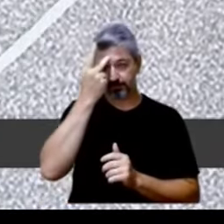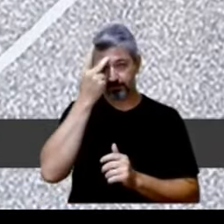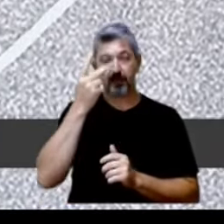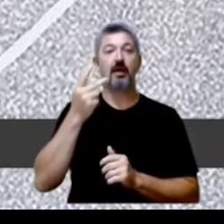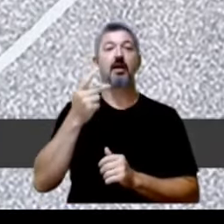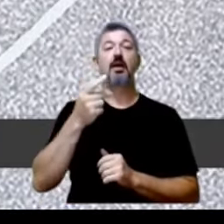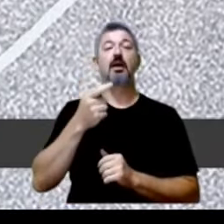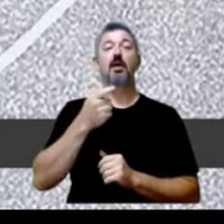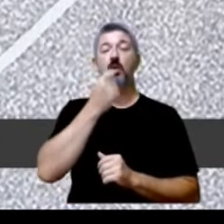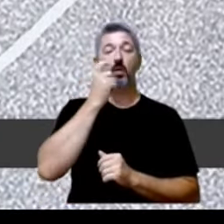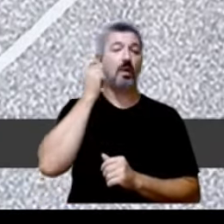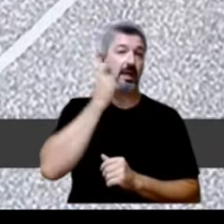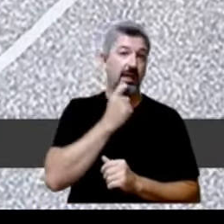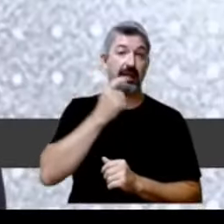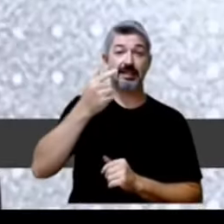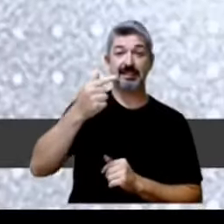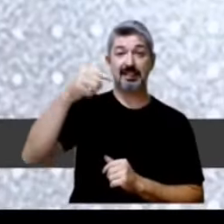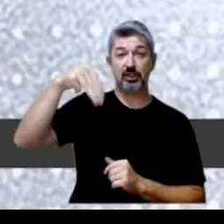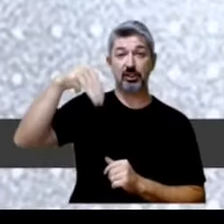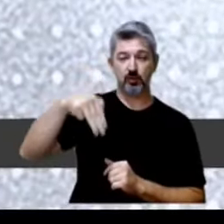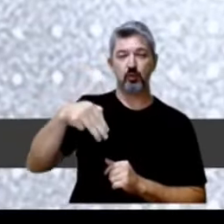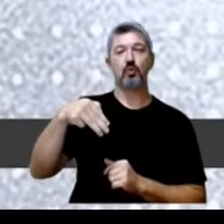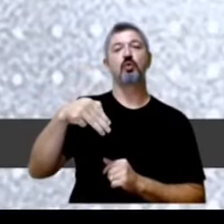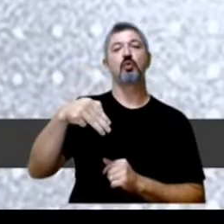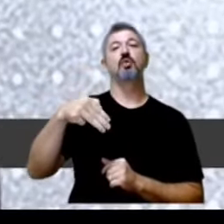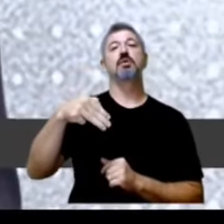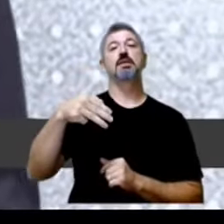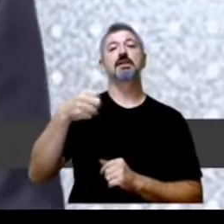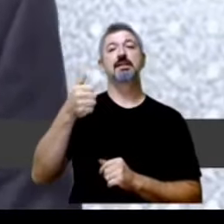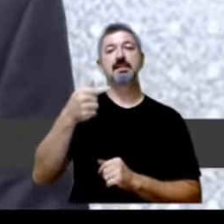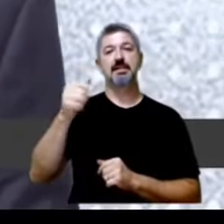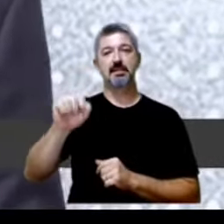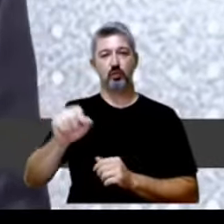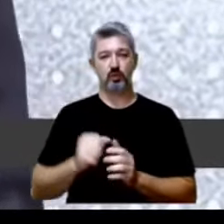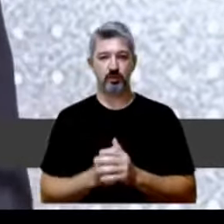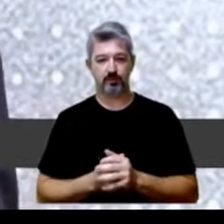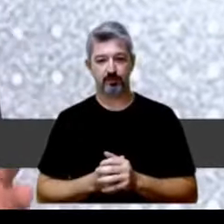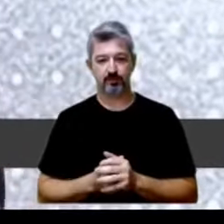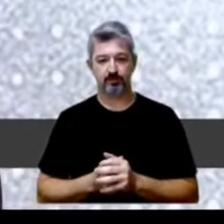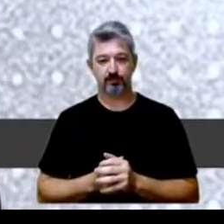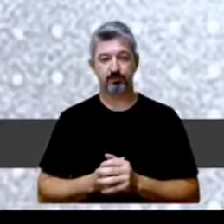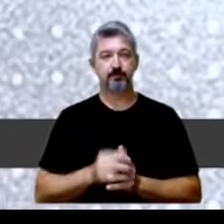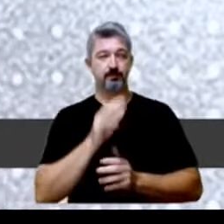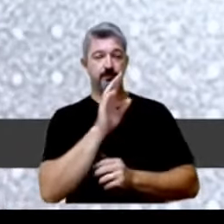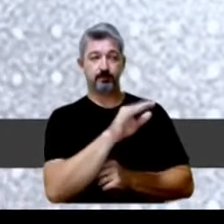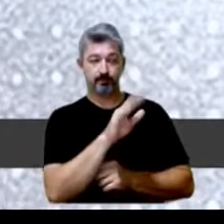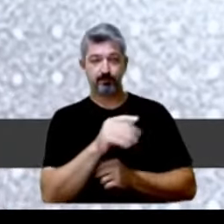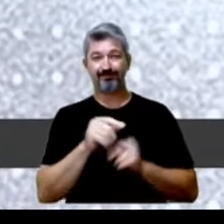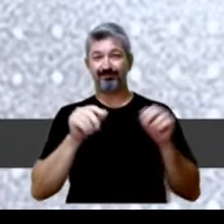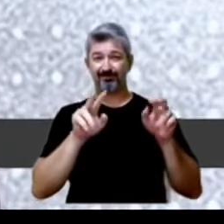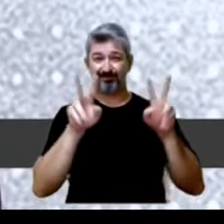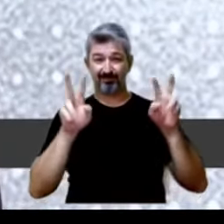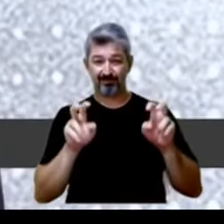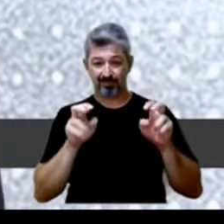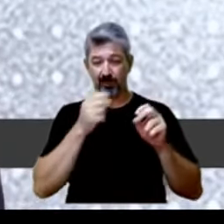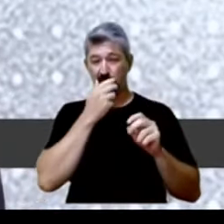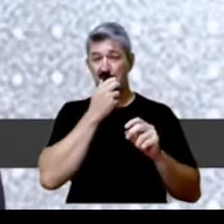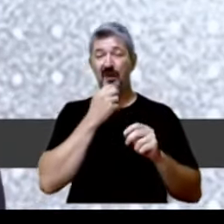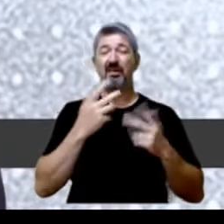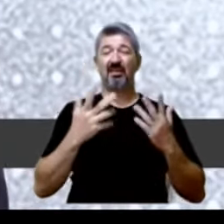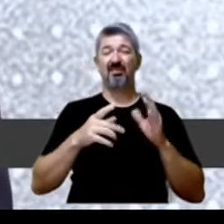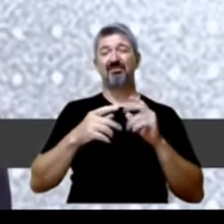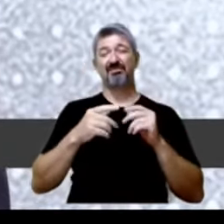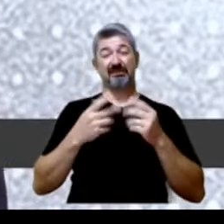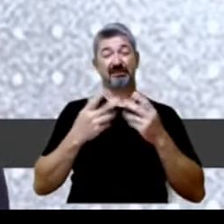Ele tem 7 minutos e 17 segundos. Ok. Ana Luísa, esse tema acabou dando muita repercussão por causa de uma ação